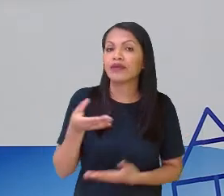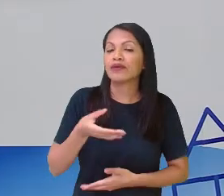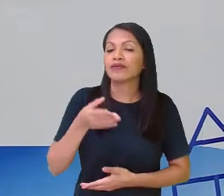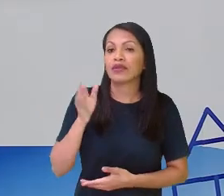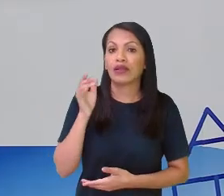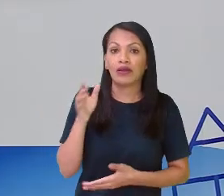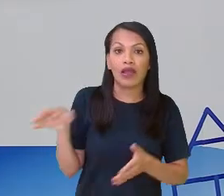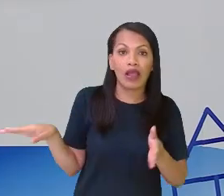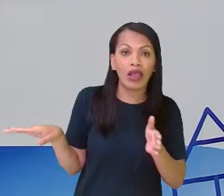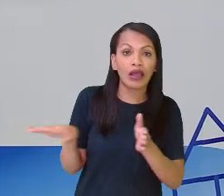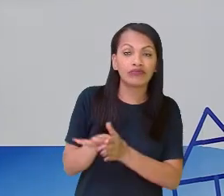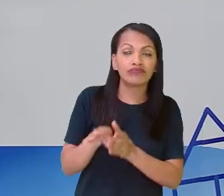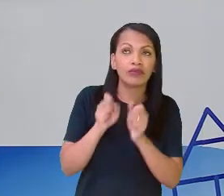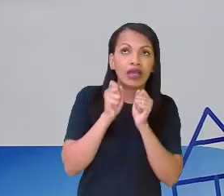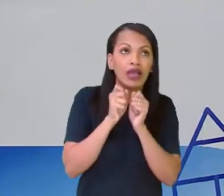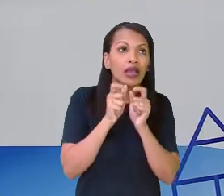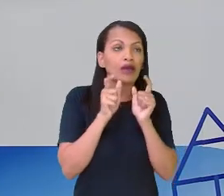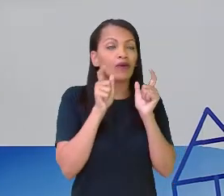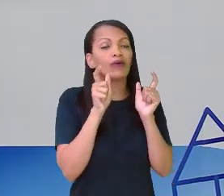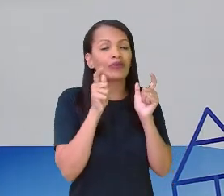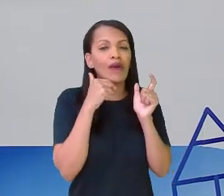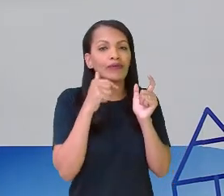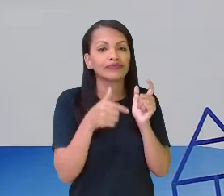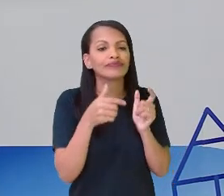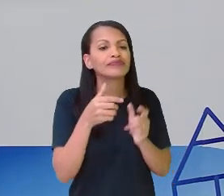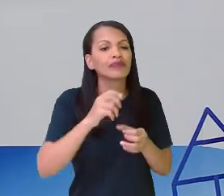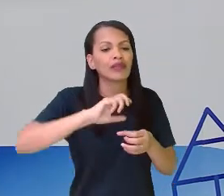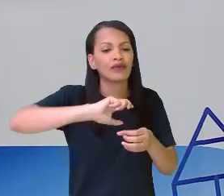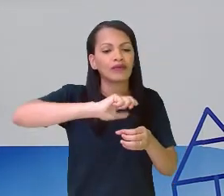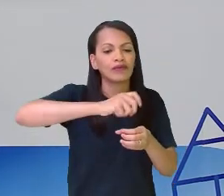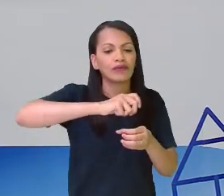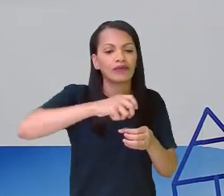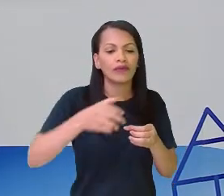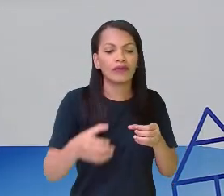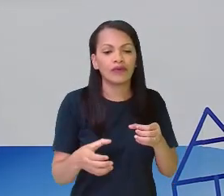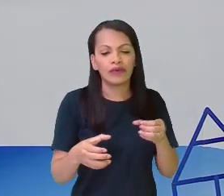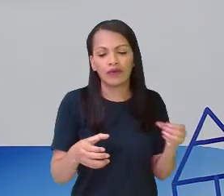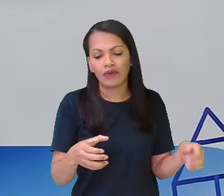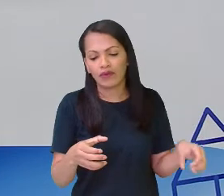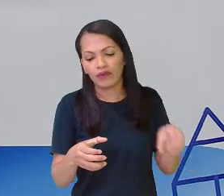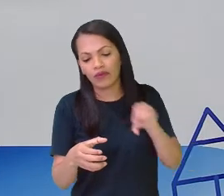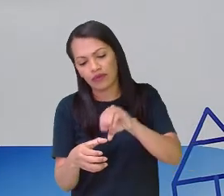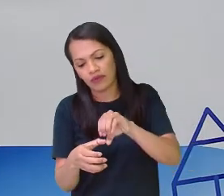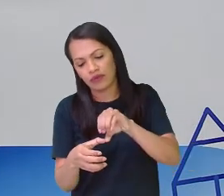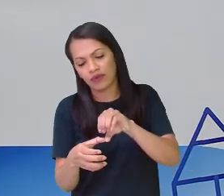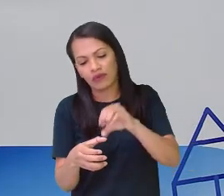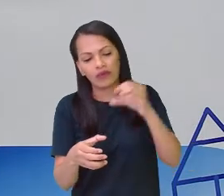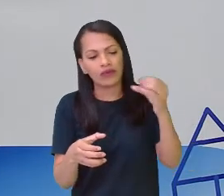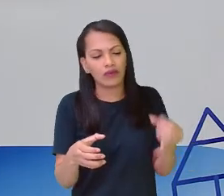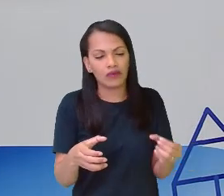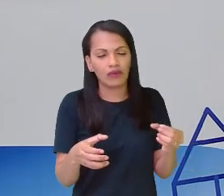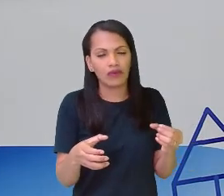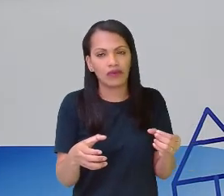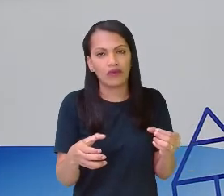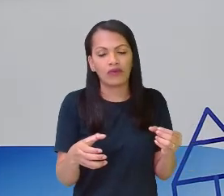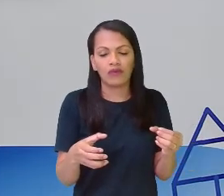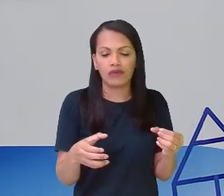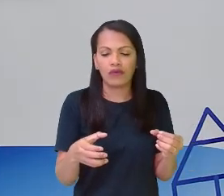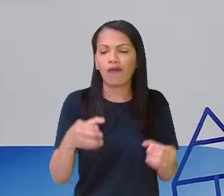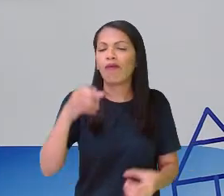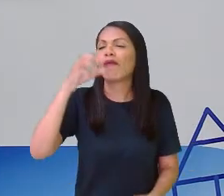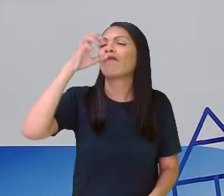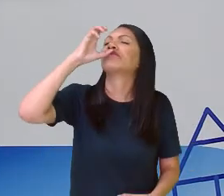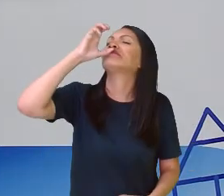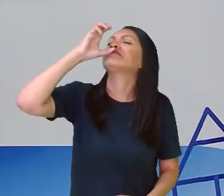agitada no teu sistema, beleza? O suco, medida de capacidade. Eu tenho também o quê?